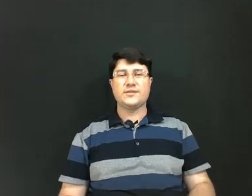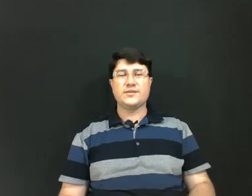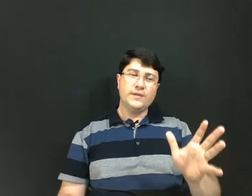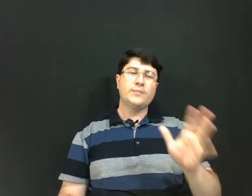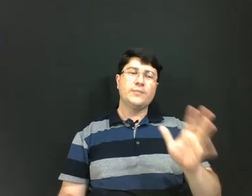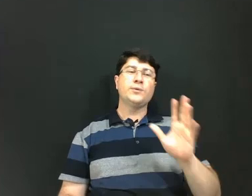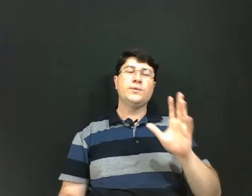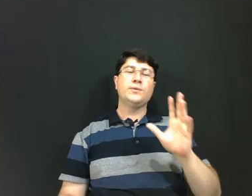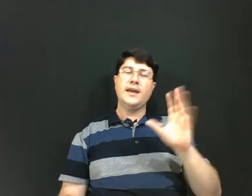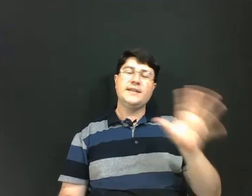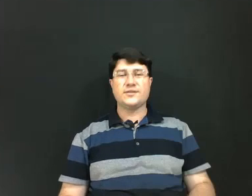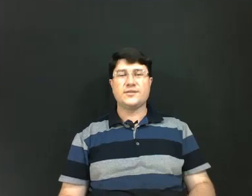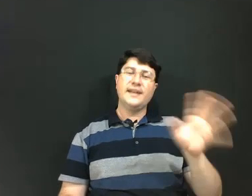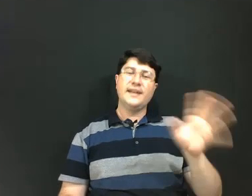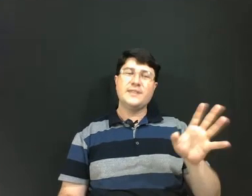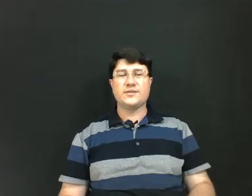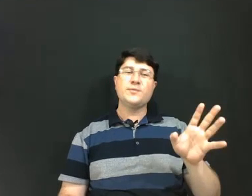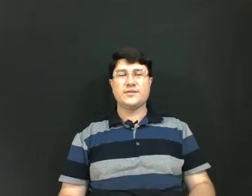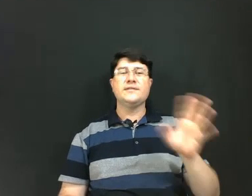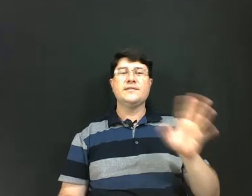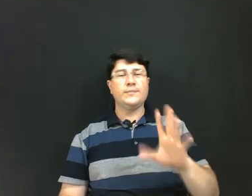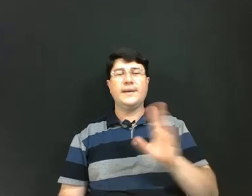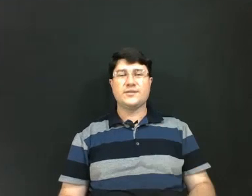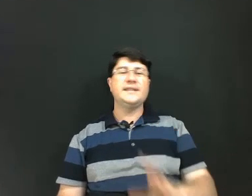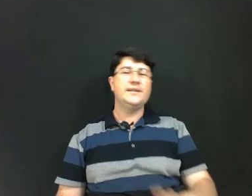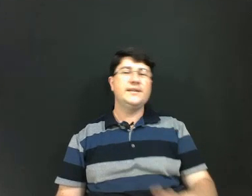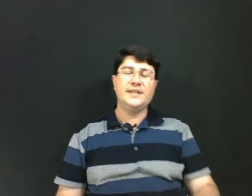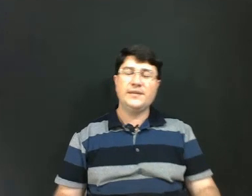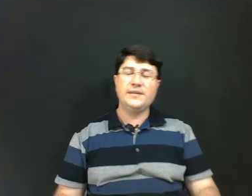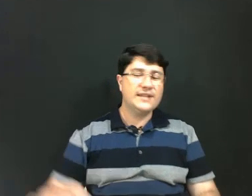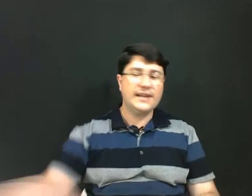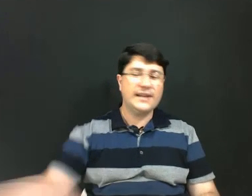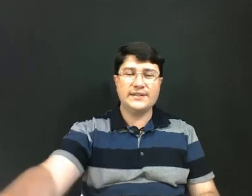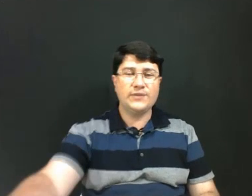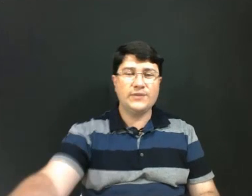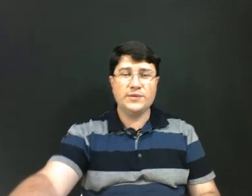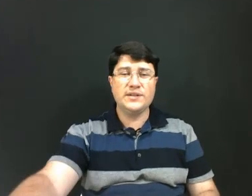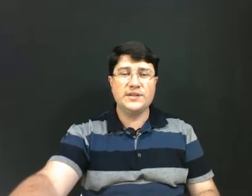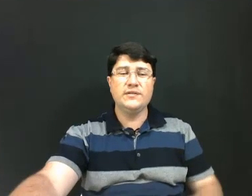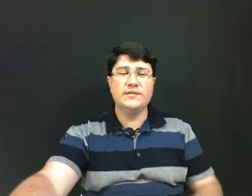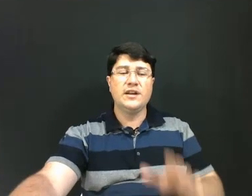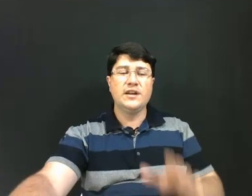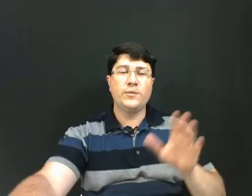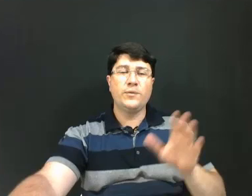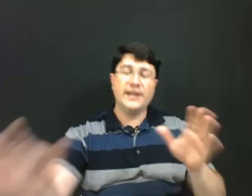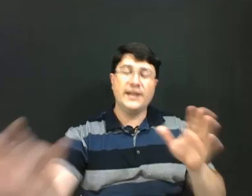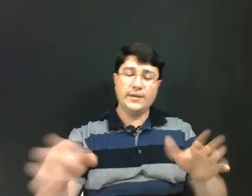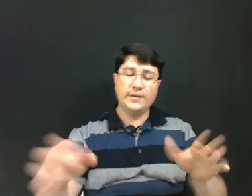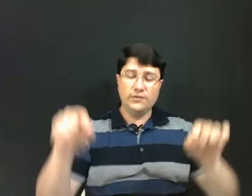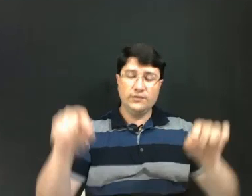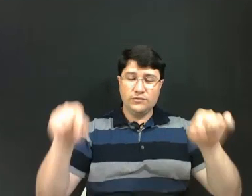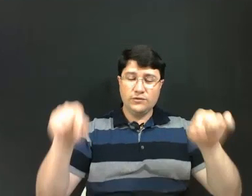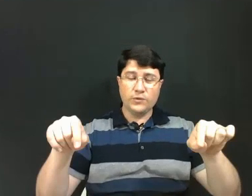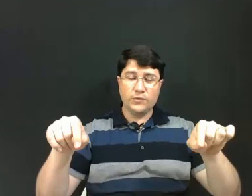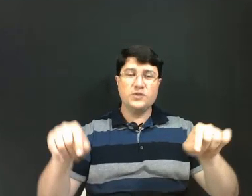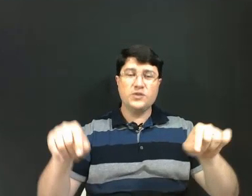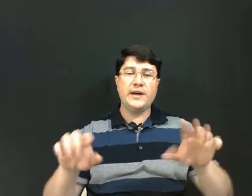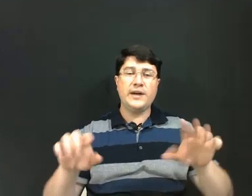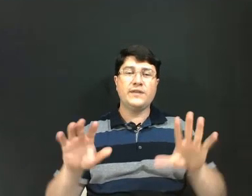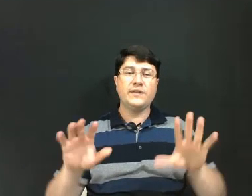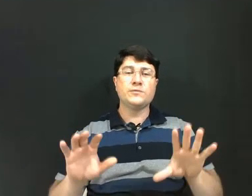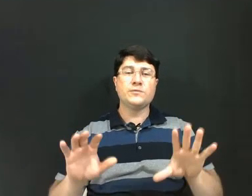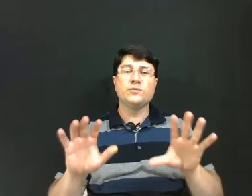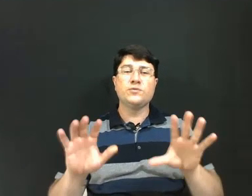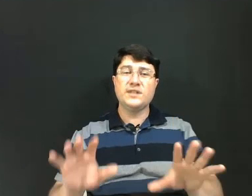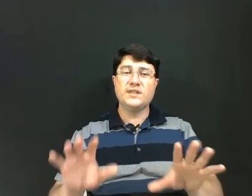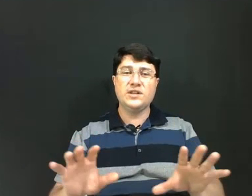Em português, em inglês é possível, mas em língua de sinais não é possível, porque, lembrando, nos pontos de